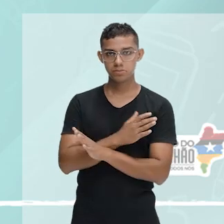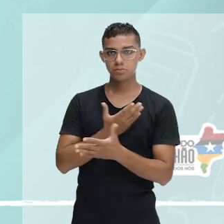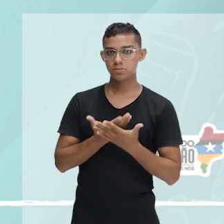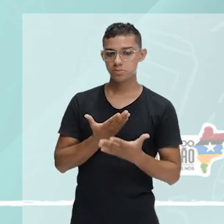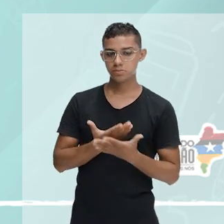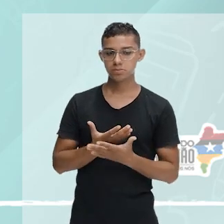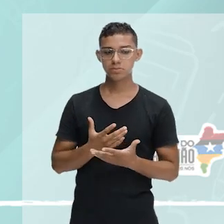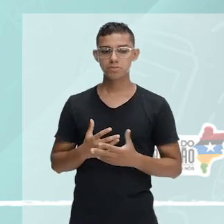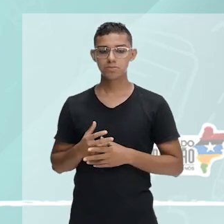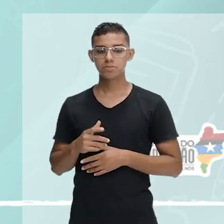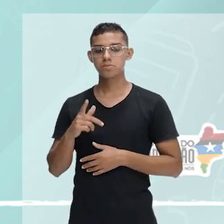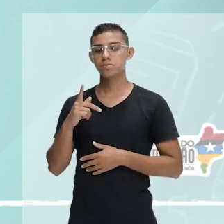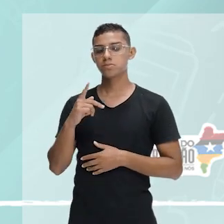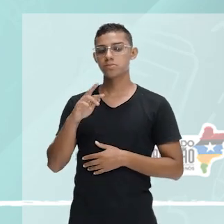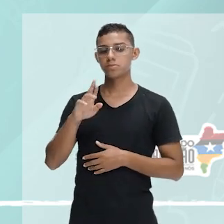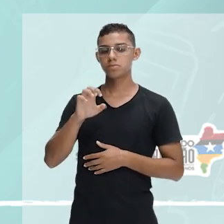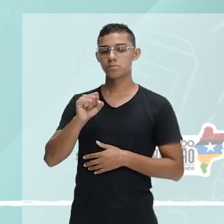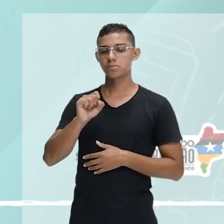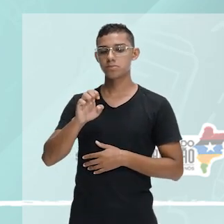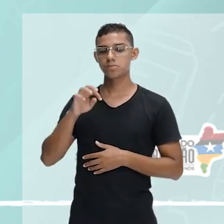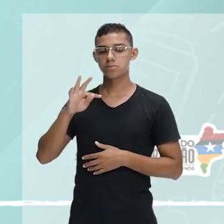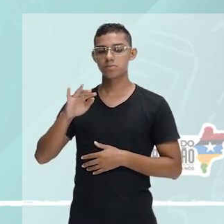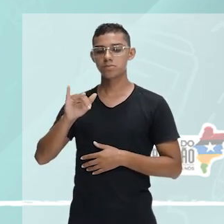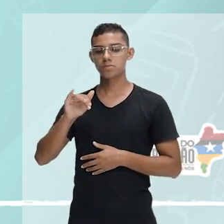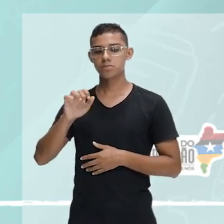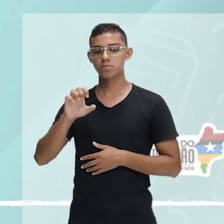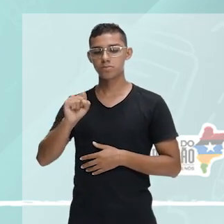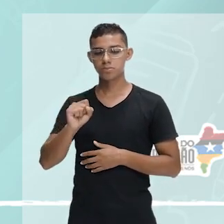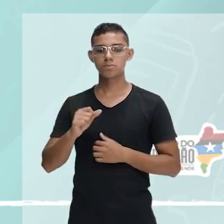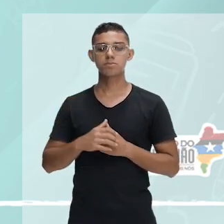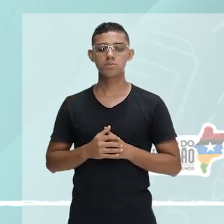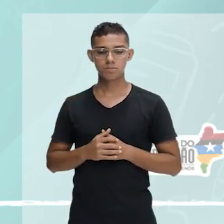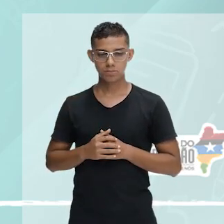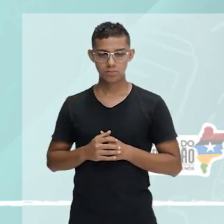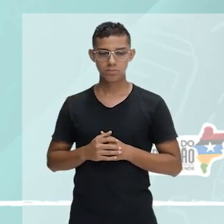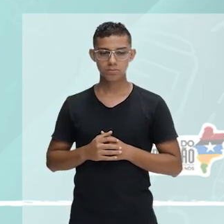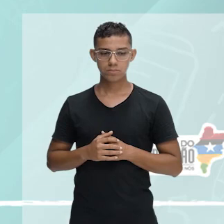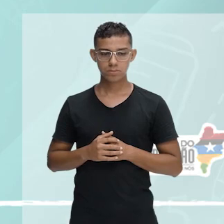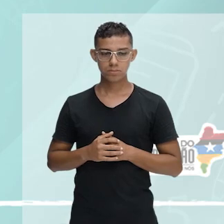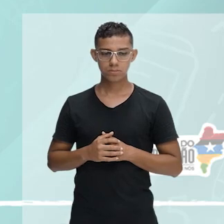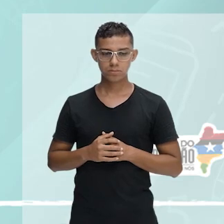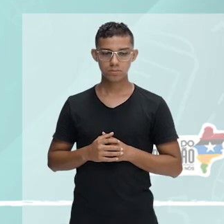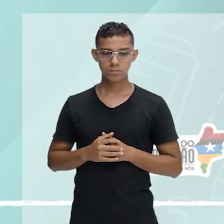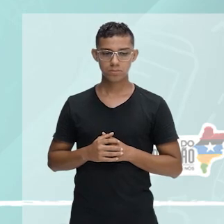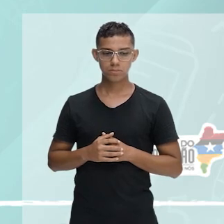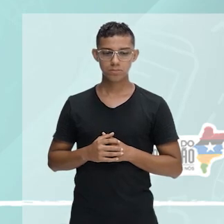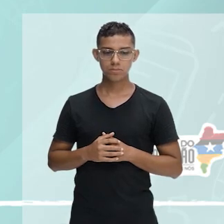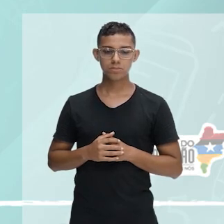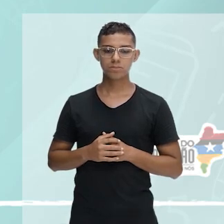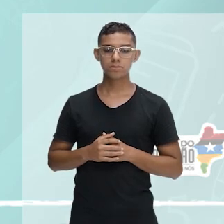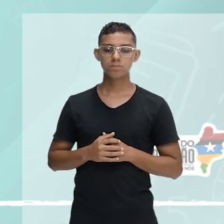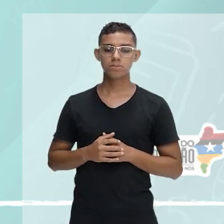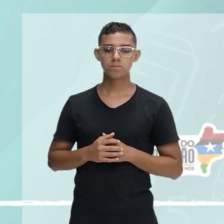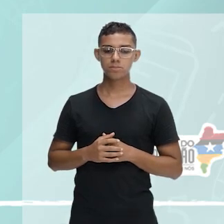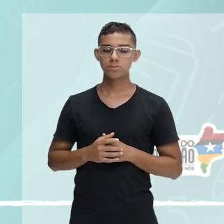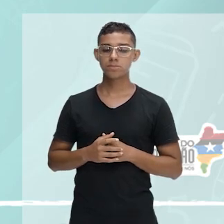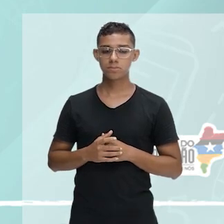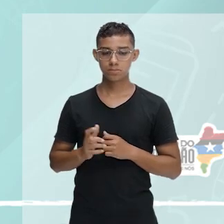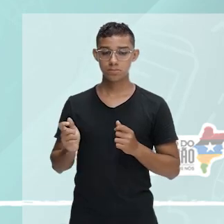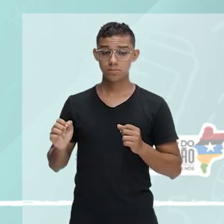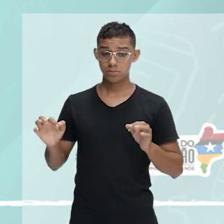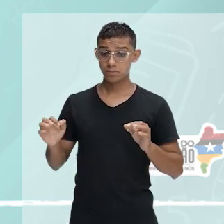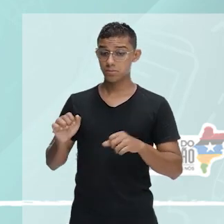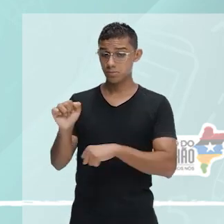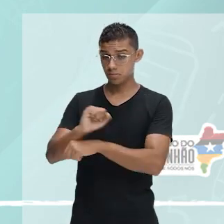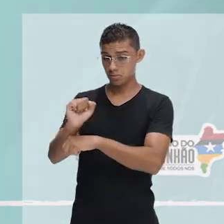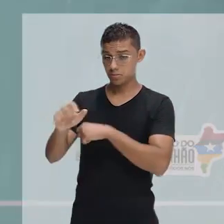é presenteasse, tá? Em português, aqui tá com o i, fora do local. Com um carro ao terminar os meus estudos.